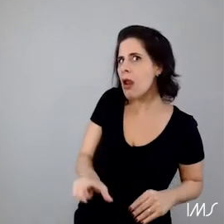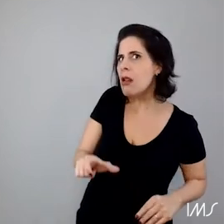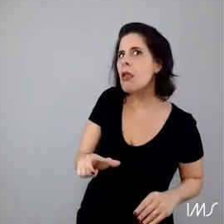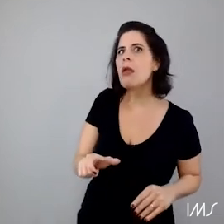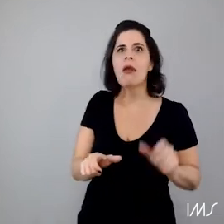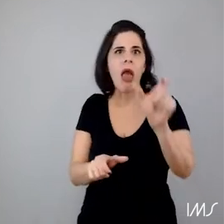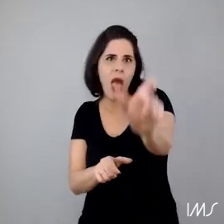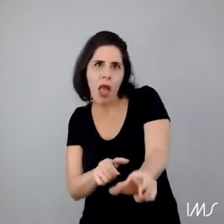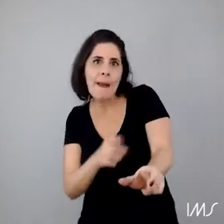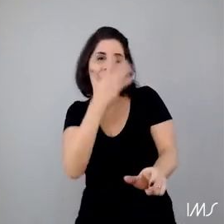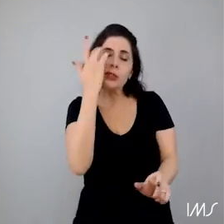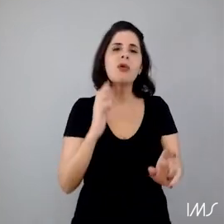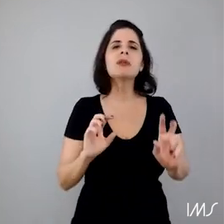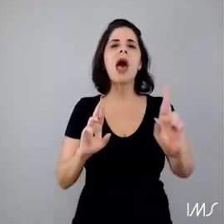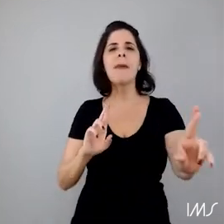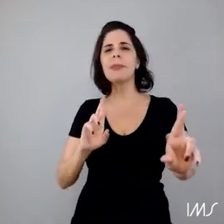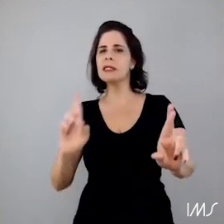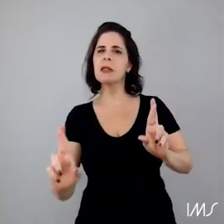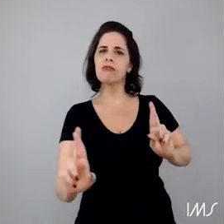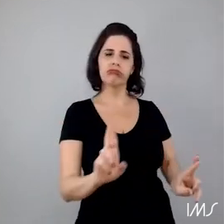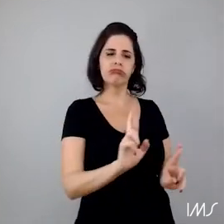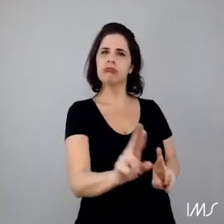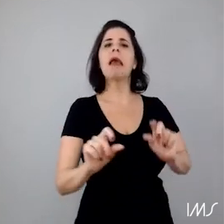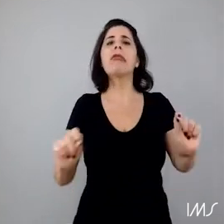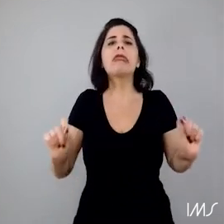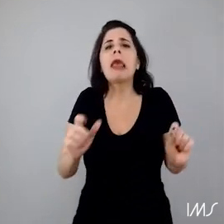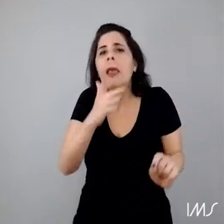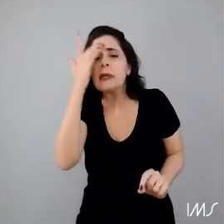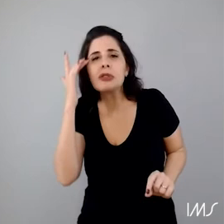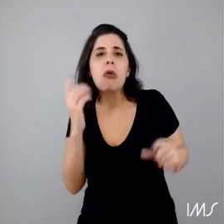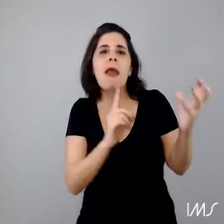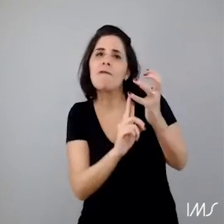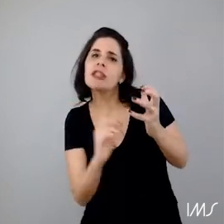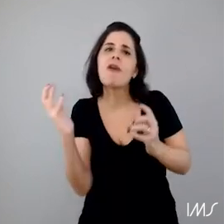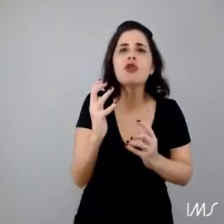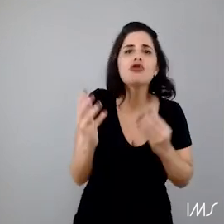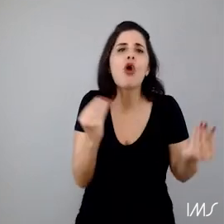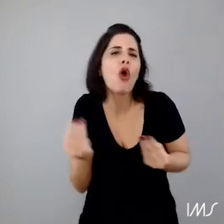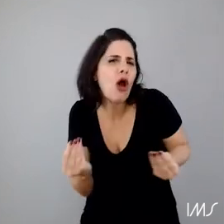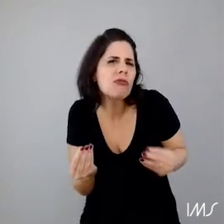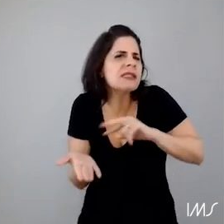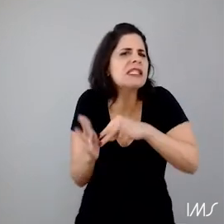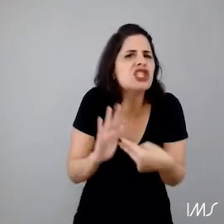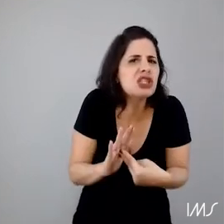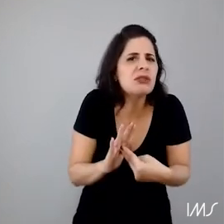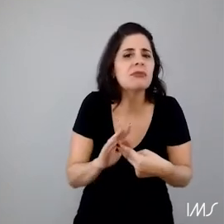de vocês? Qual foi o sentido, né, da participação do Bardi no surgimento do contexto acima descrito?